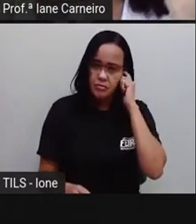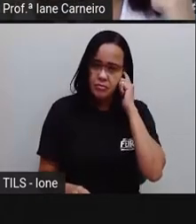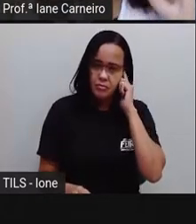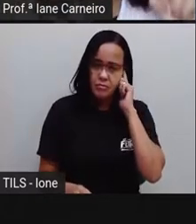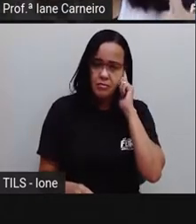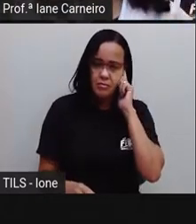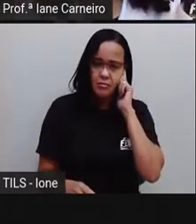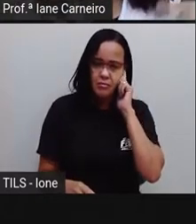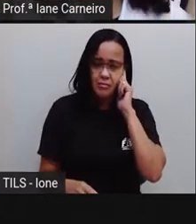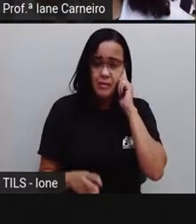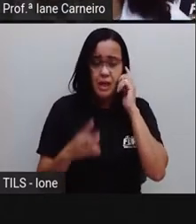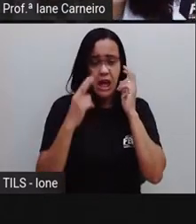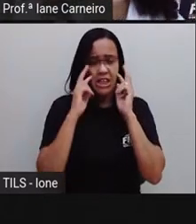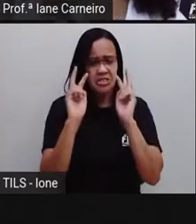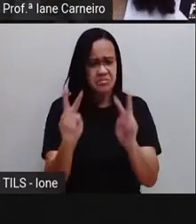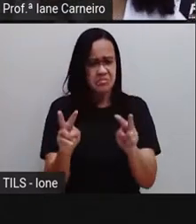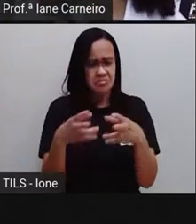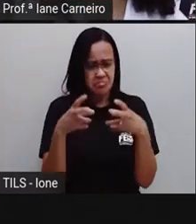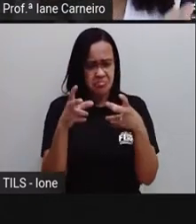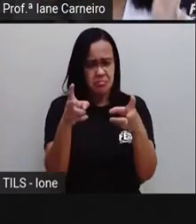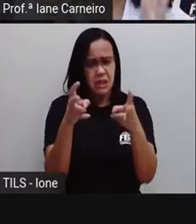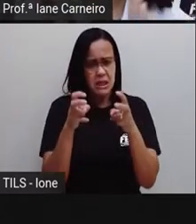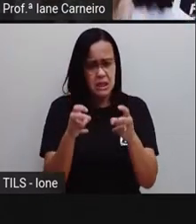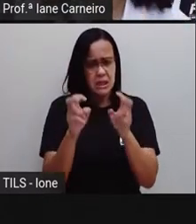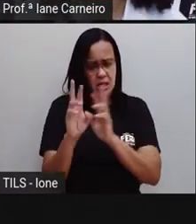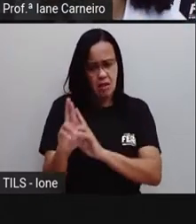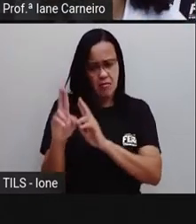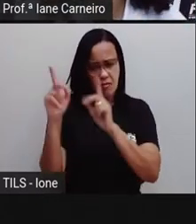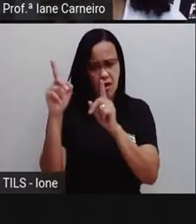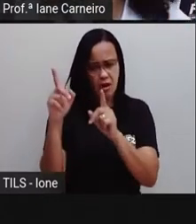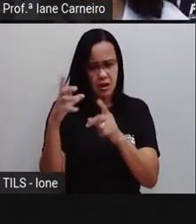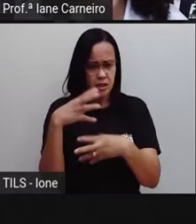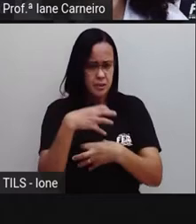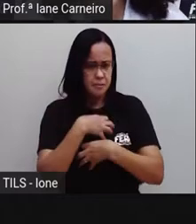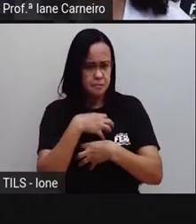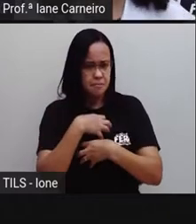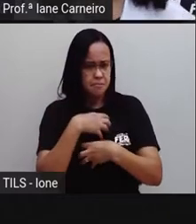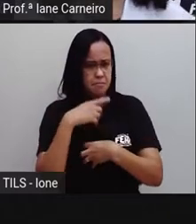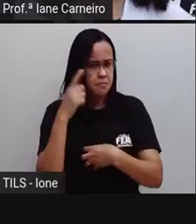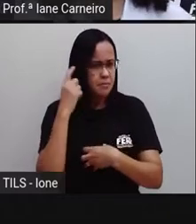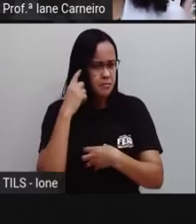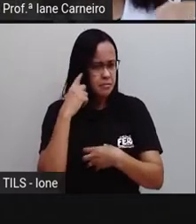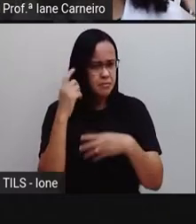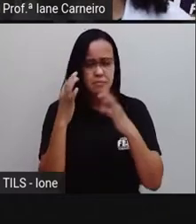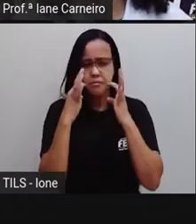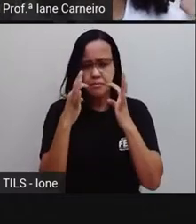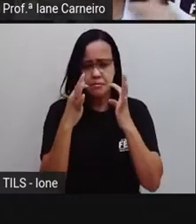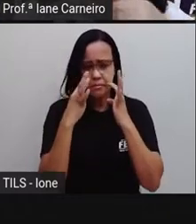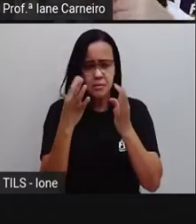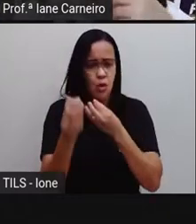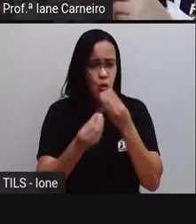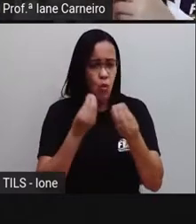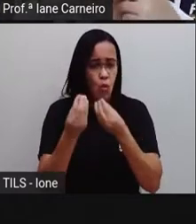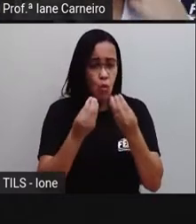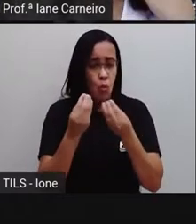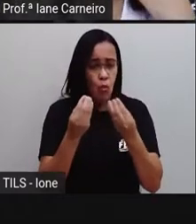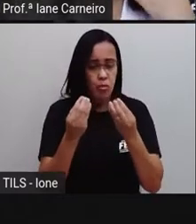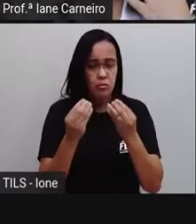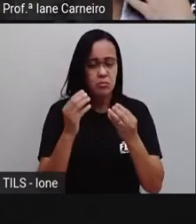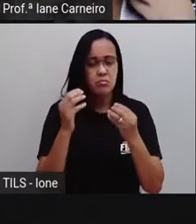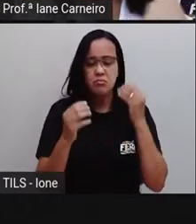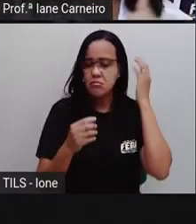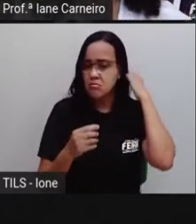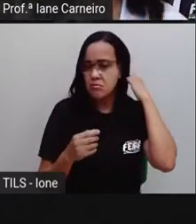há outro som só tanto né manter atento tempo agora tanto a boca